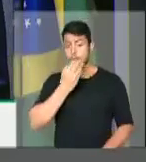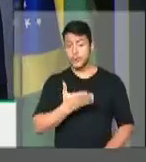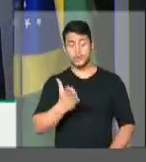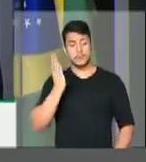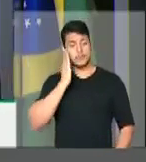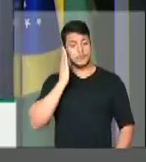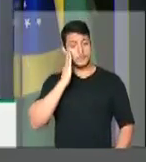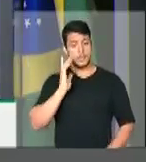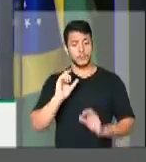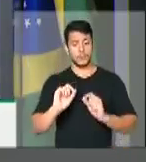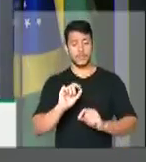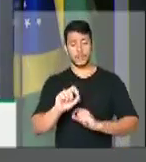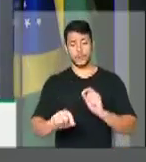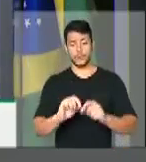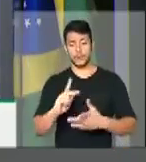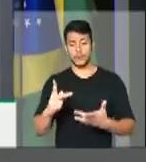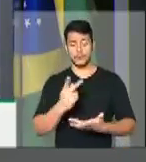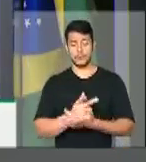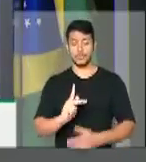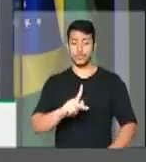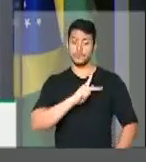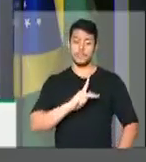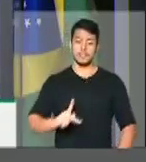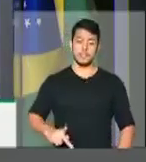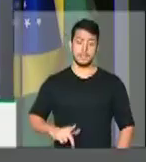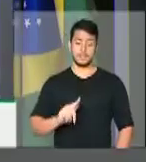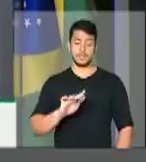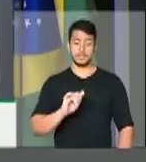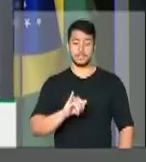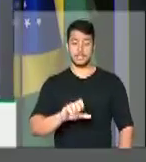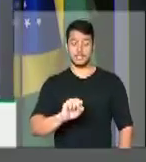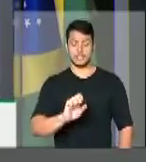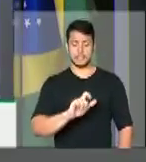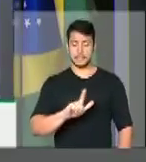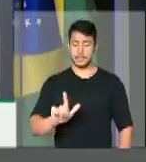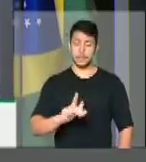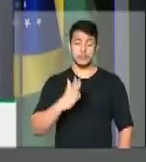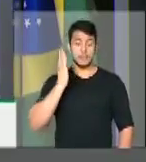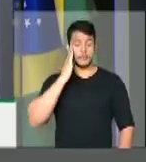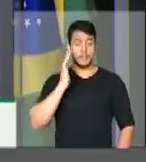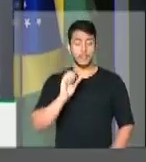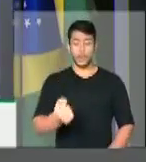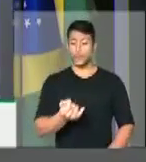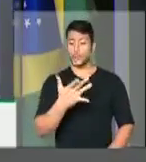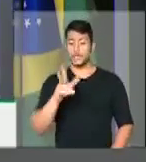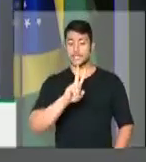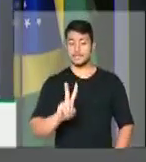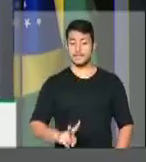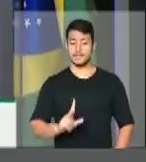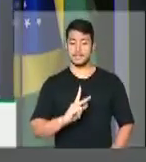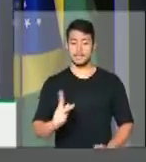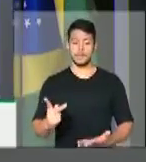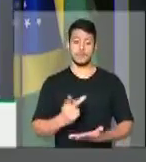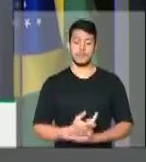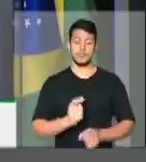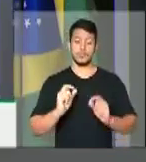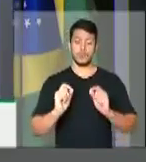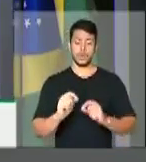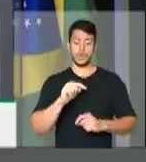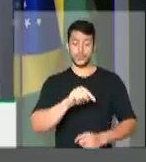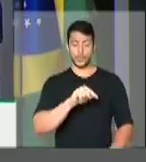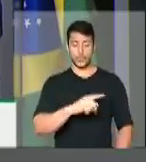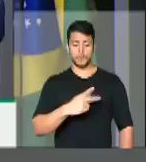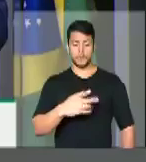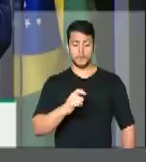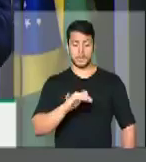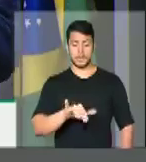assinalar que quem lê a memória do presidente Gádio vê quantas vezes esse menino Petrópolis, embora o que o entrevistou